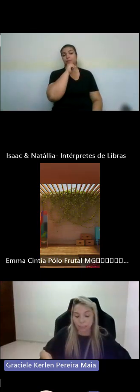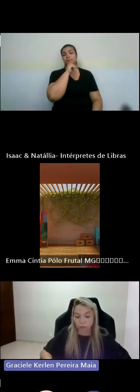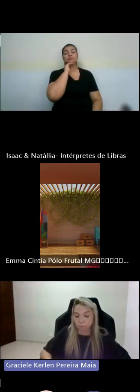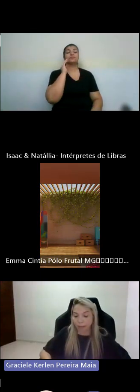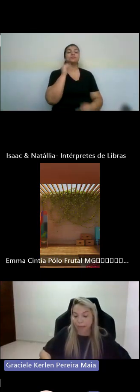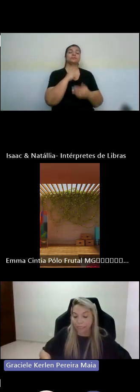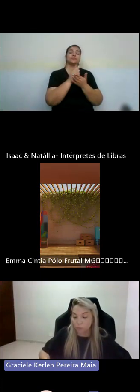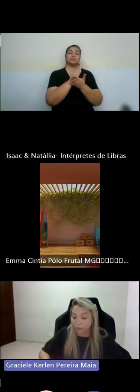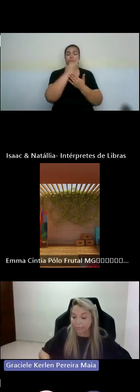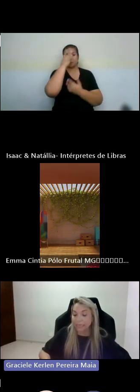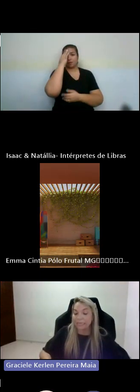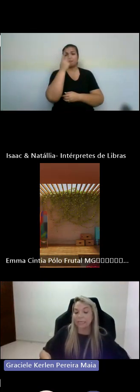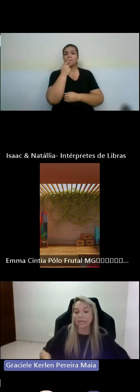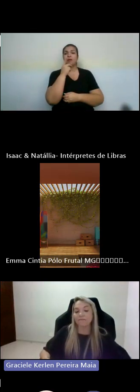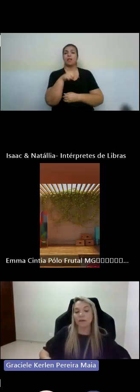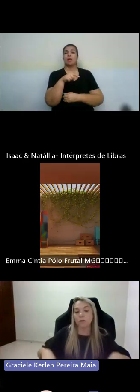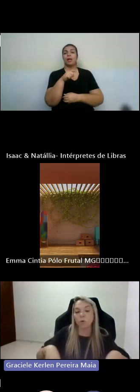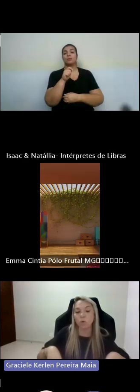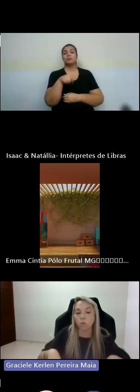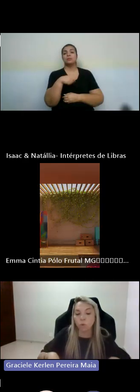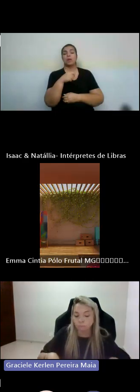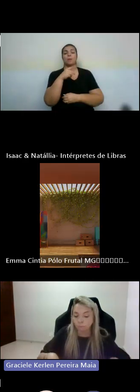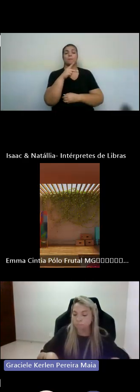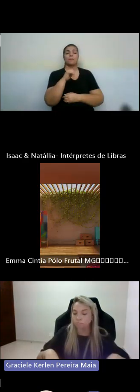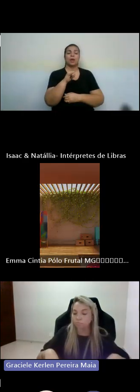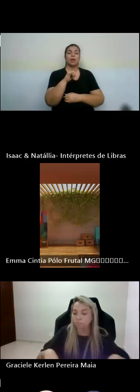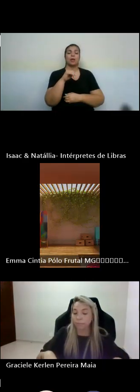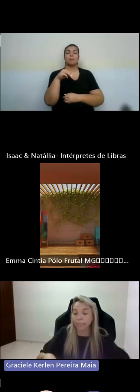mas o sinal de pai e de mãe tem a ver com